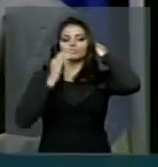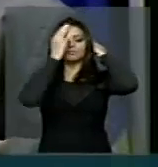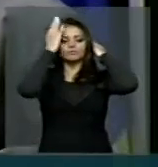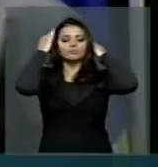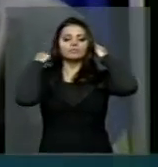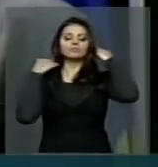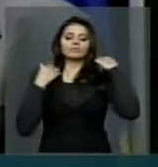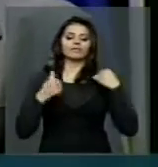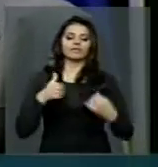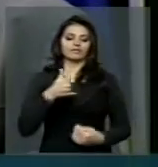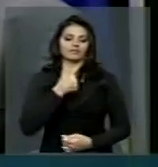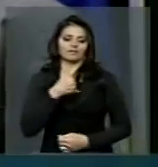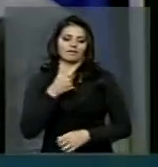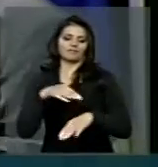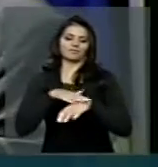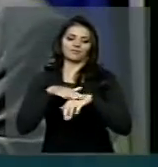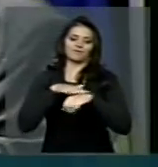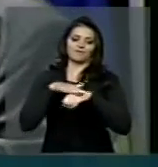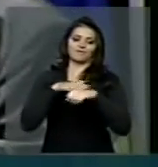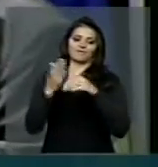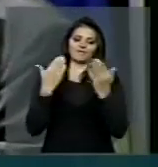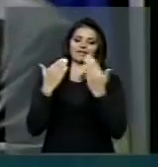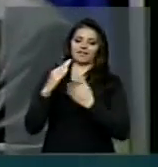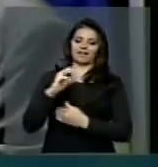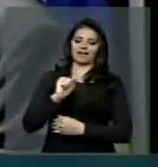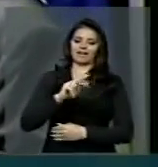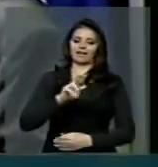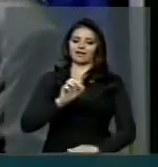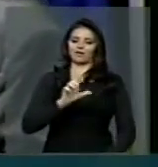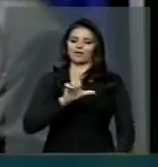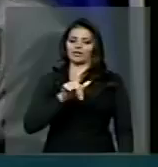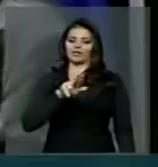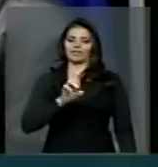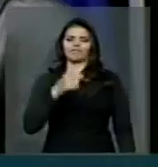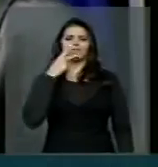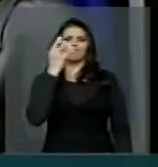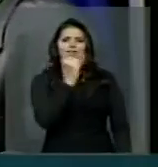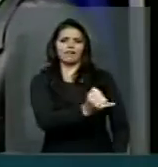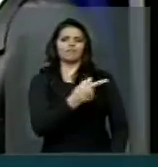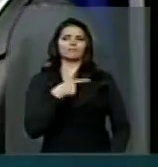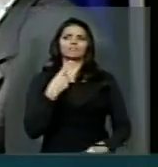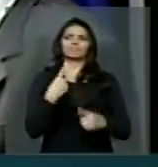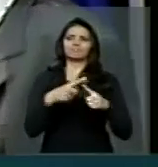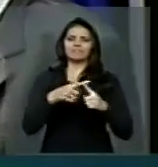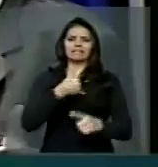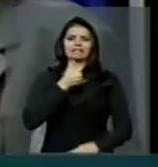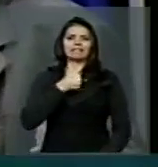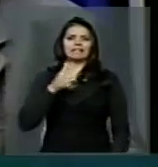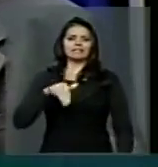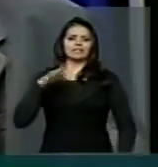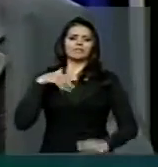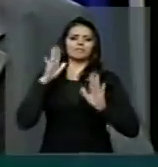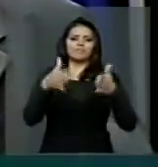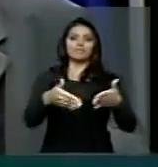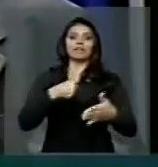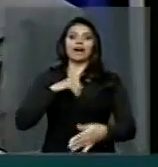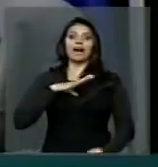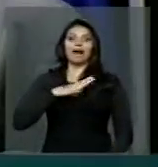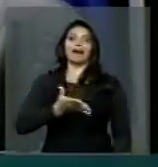de uma certa idade, conversava com Carolina e dizia: é incrível porque depois de uma certa idade ainda me meto em